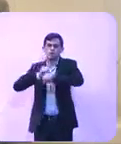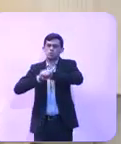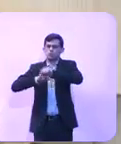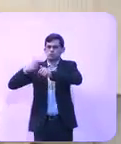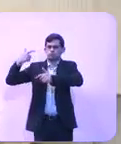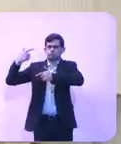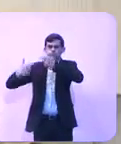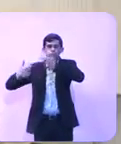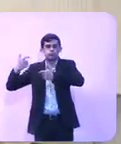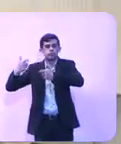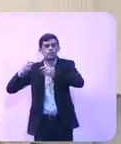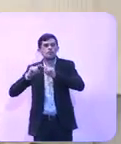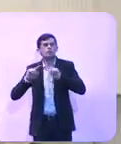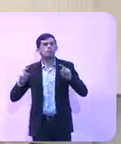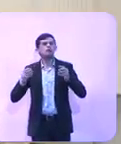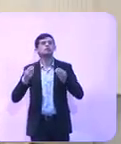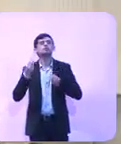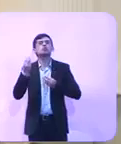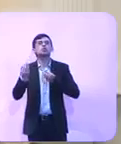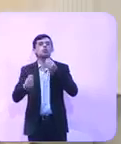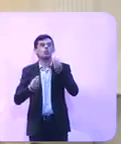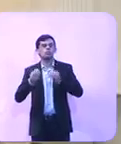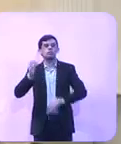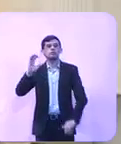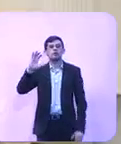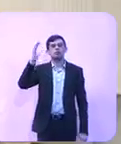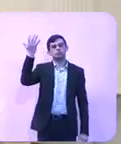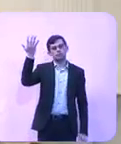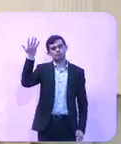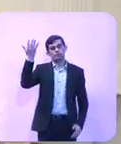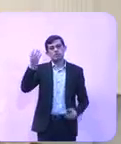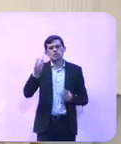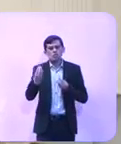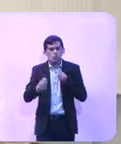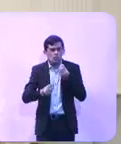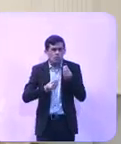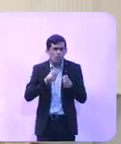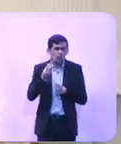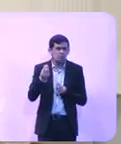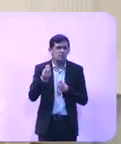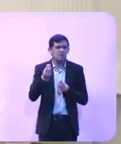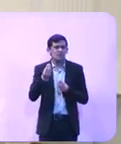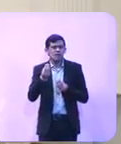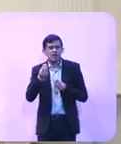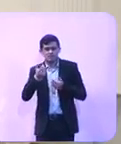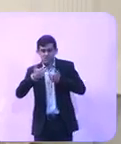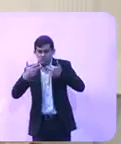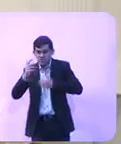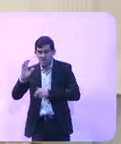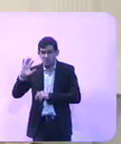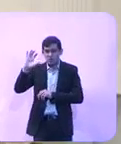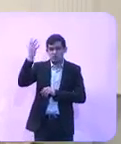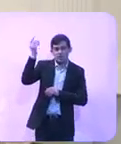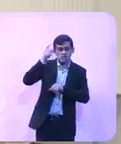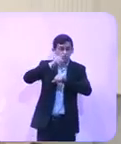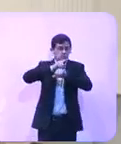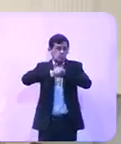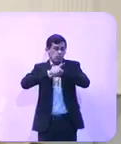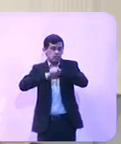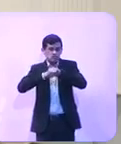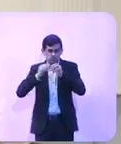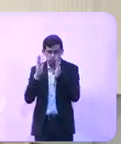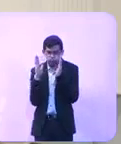batalha. E como é que isso funciona? Como é que ela opera, nas